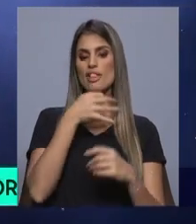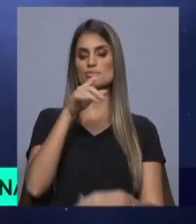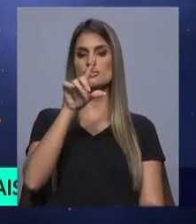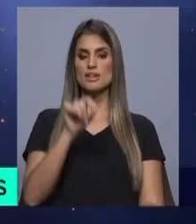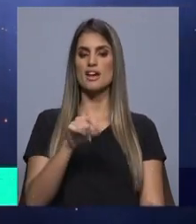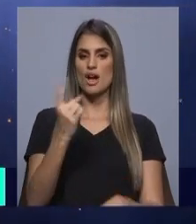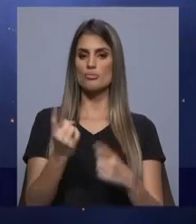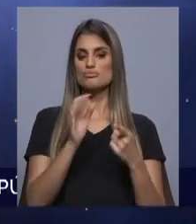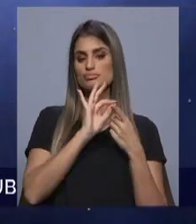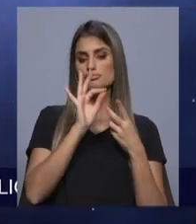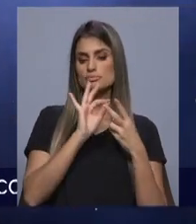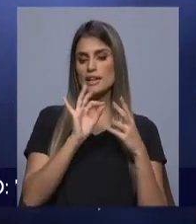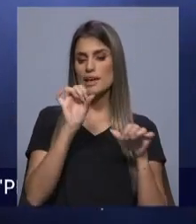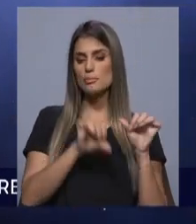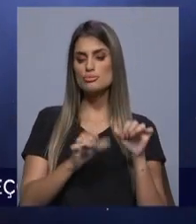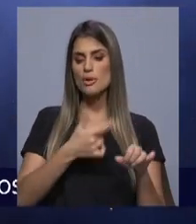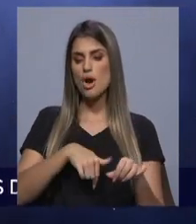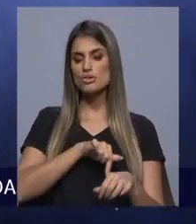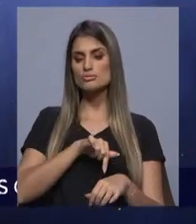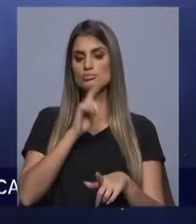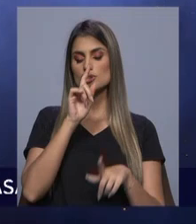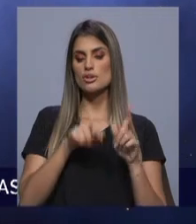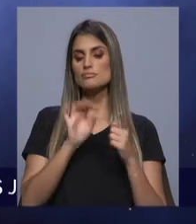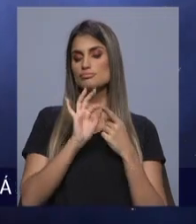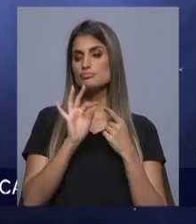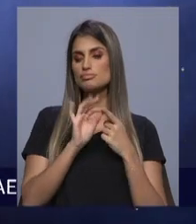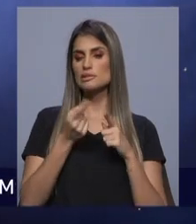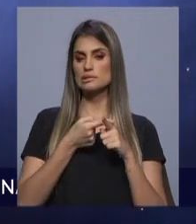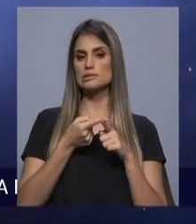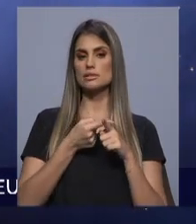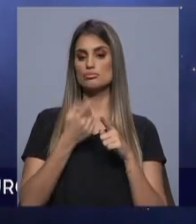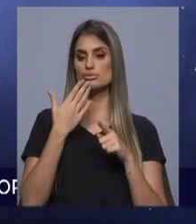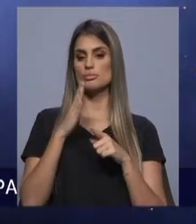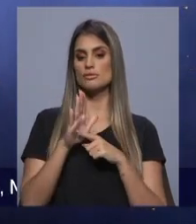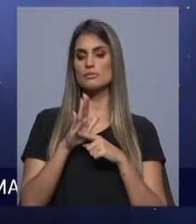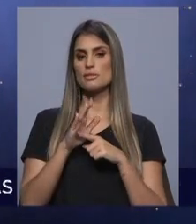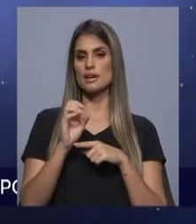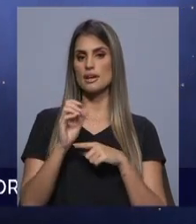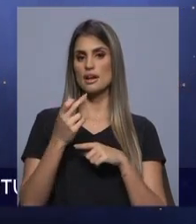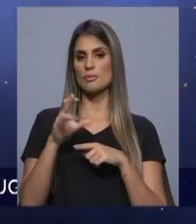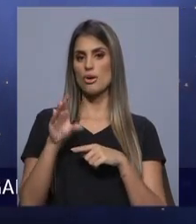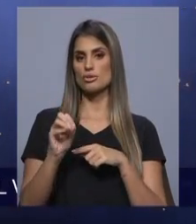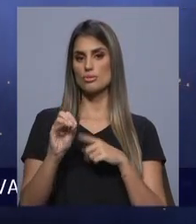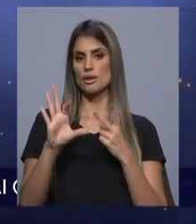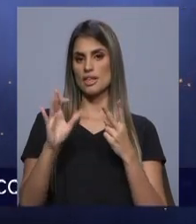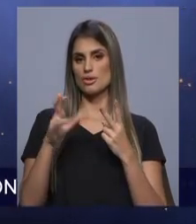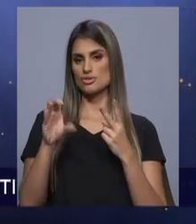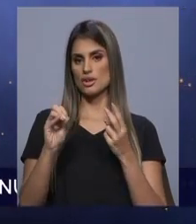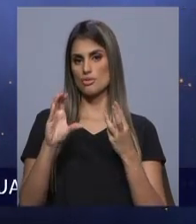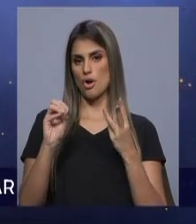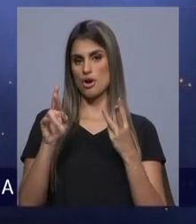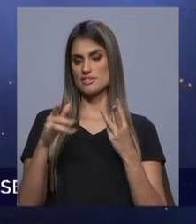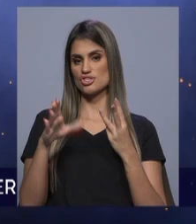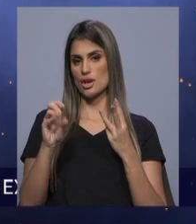de alguns elementos químicos que para nós, humanos, são particularmente interessantes. Por exemplo, carbono, hidrogênio,